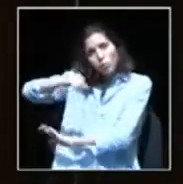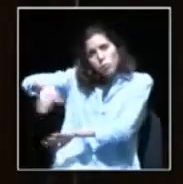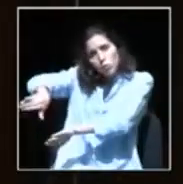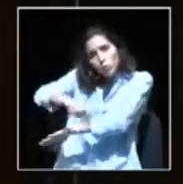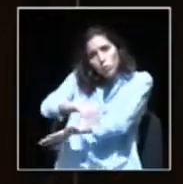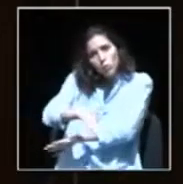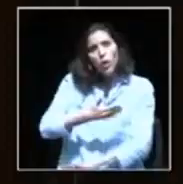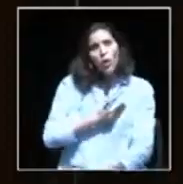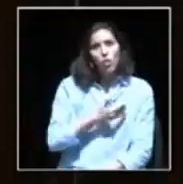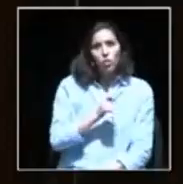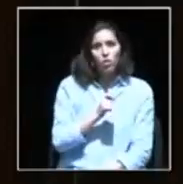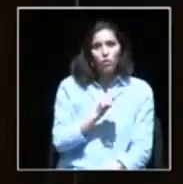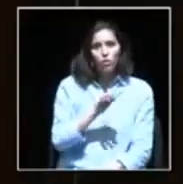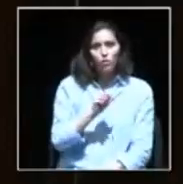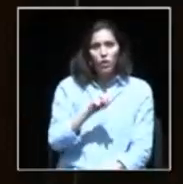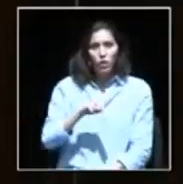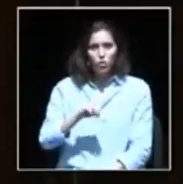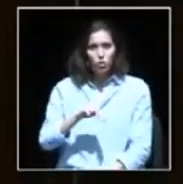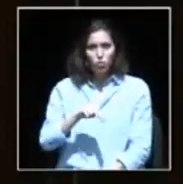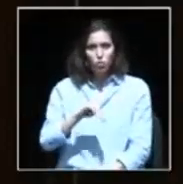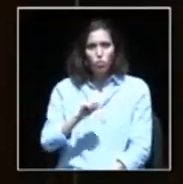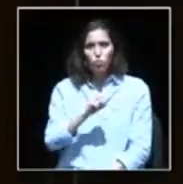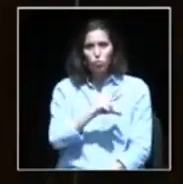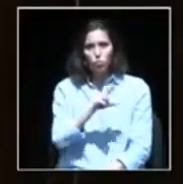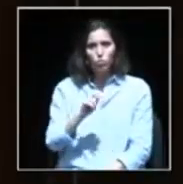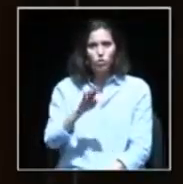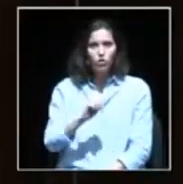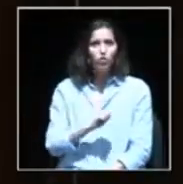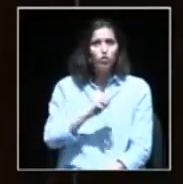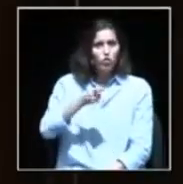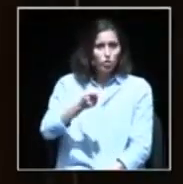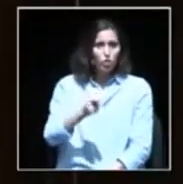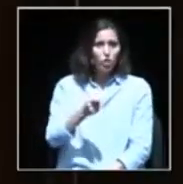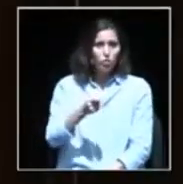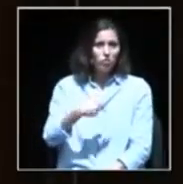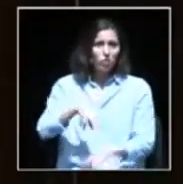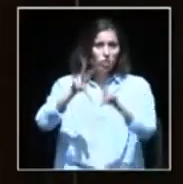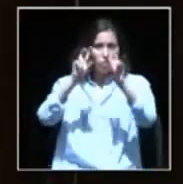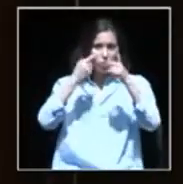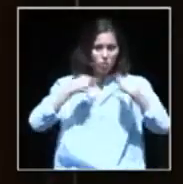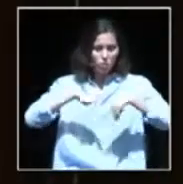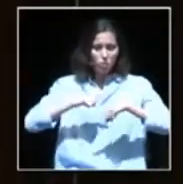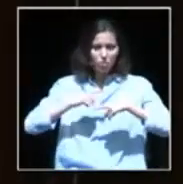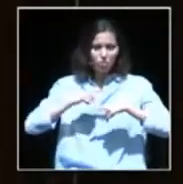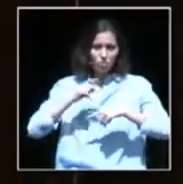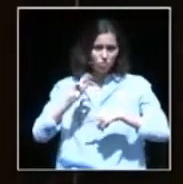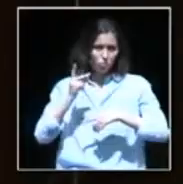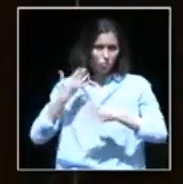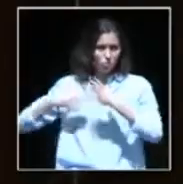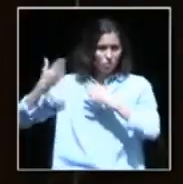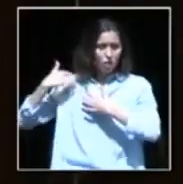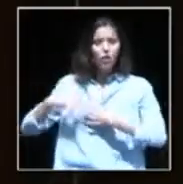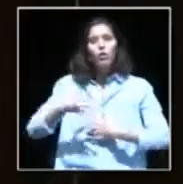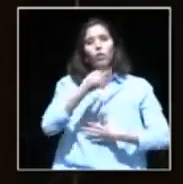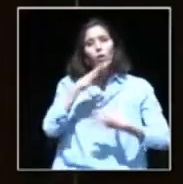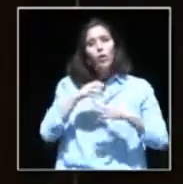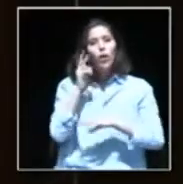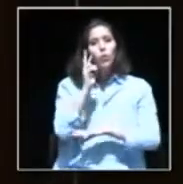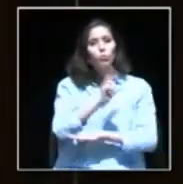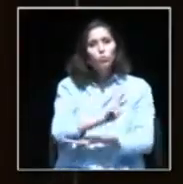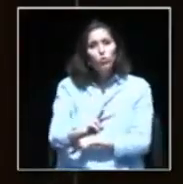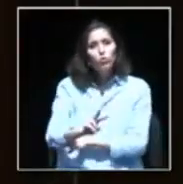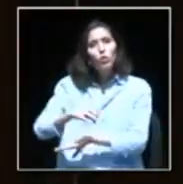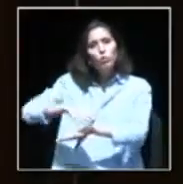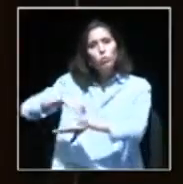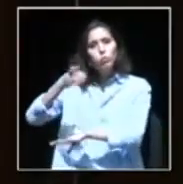Avenida Defensor de Chaves e não outro assunto. Já na sessão passada, ou há duas reuniões, quando estávamos a debater o Museu do Regimento de Sapadores